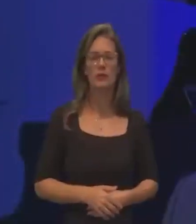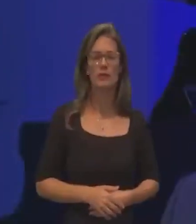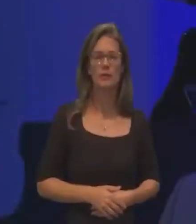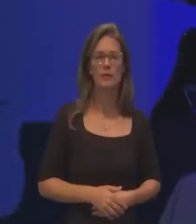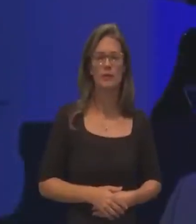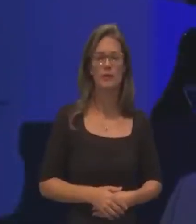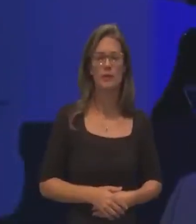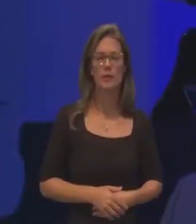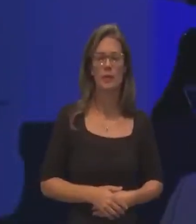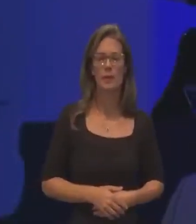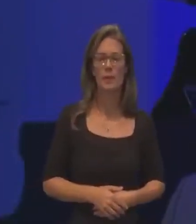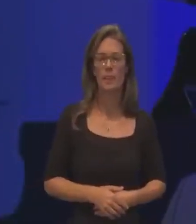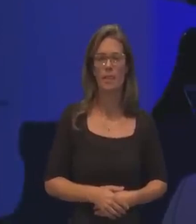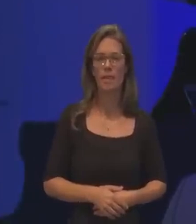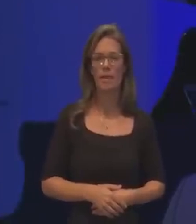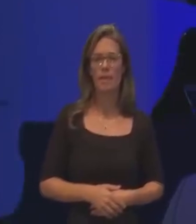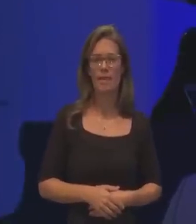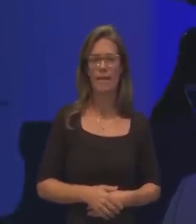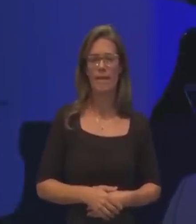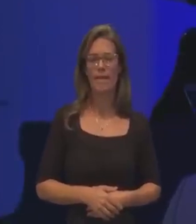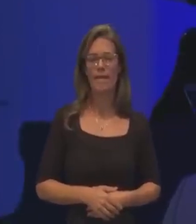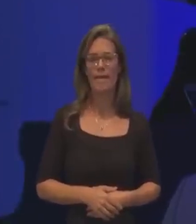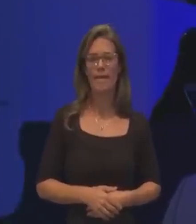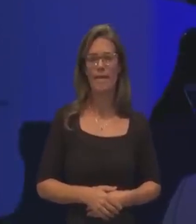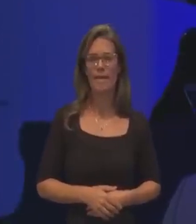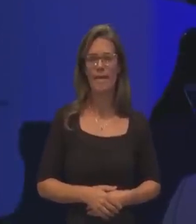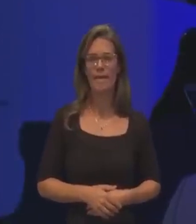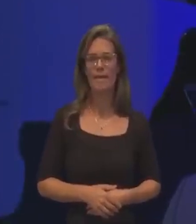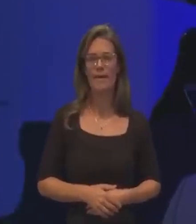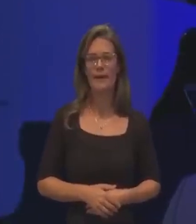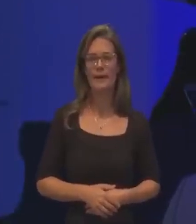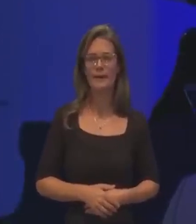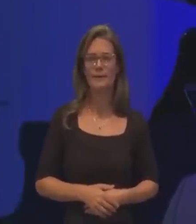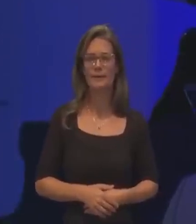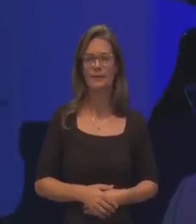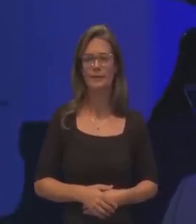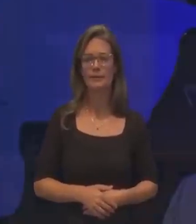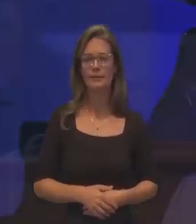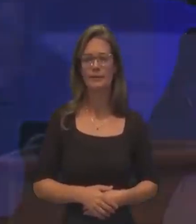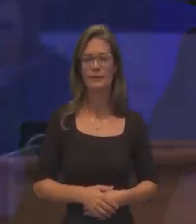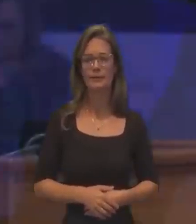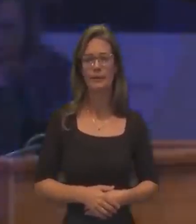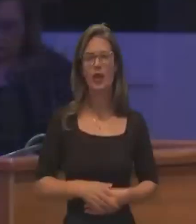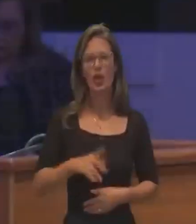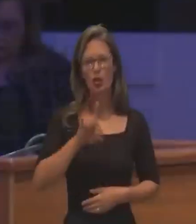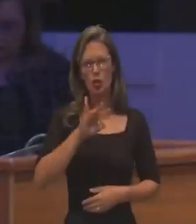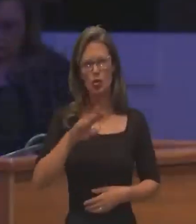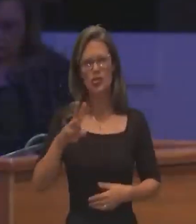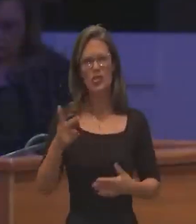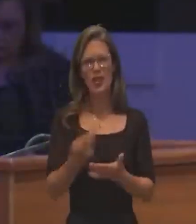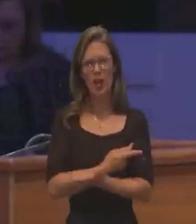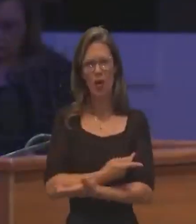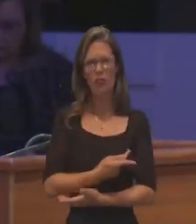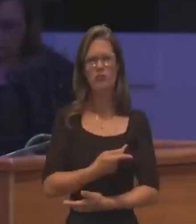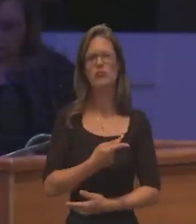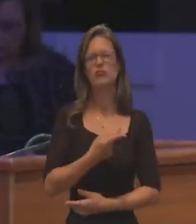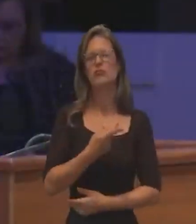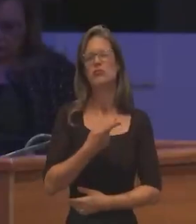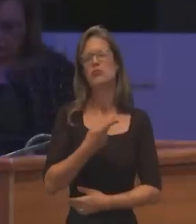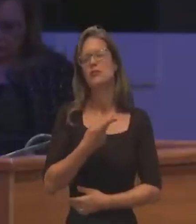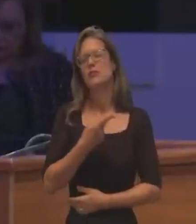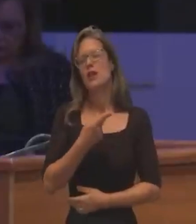Eu sei que quando nós atravessamos o dia mau, nós também gememos.